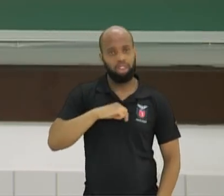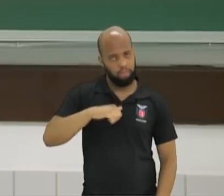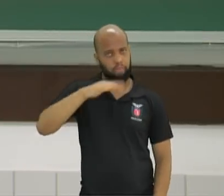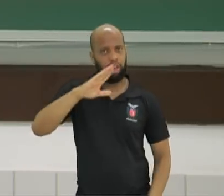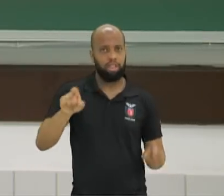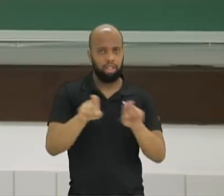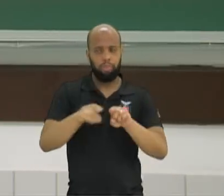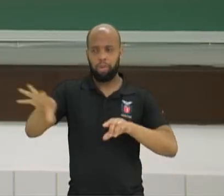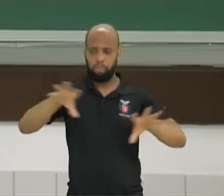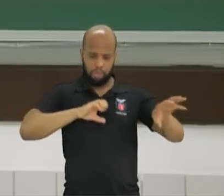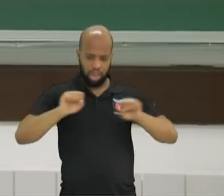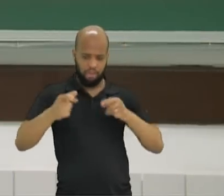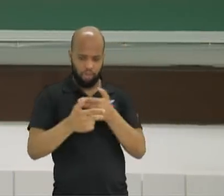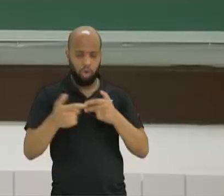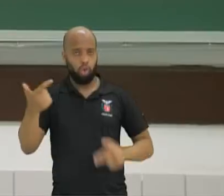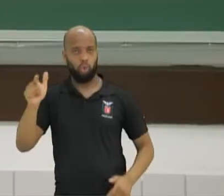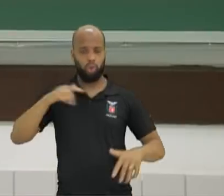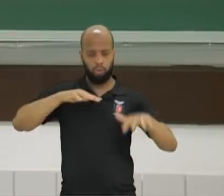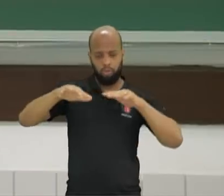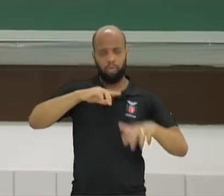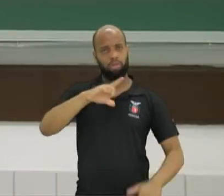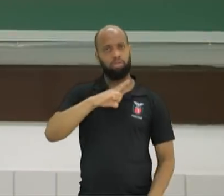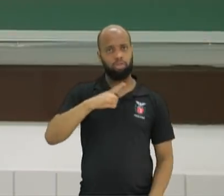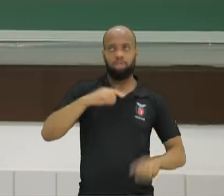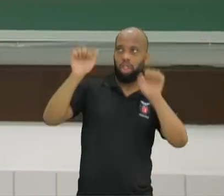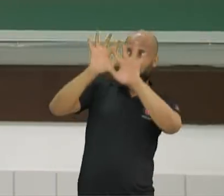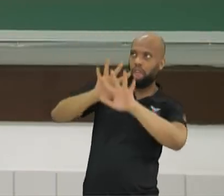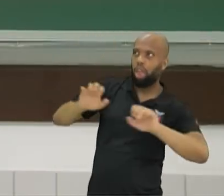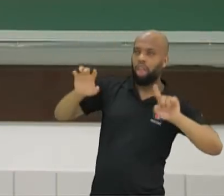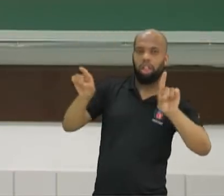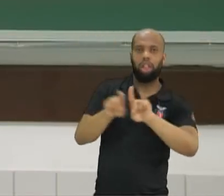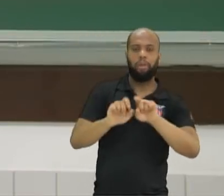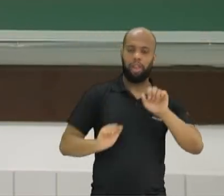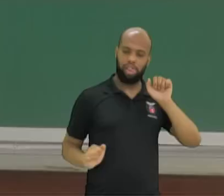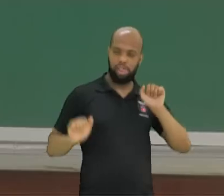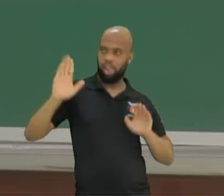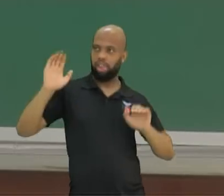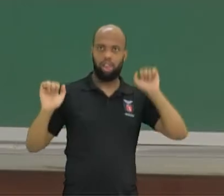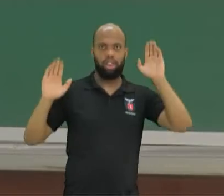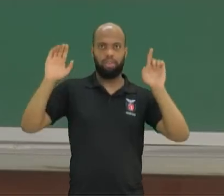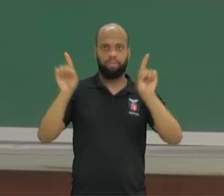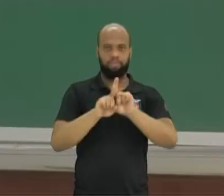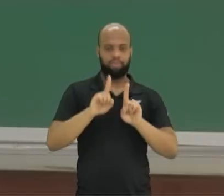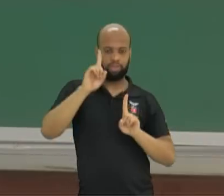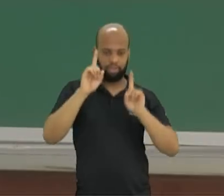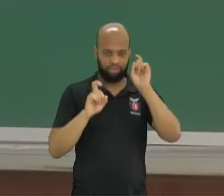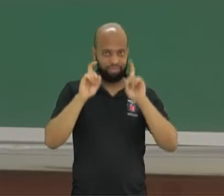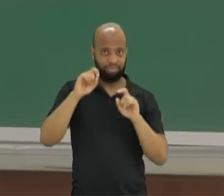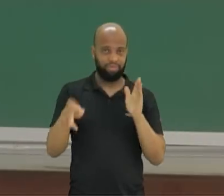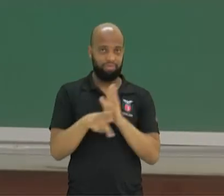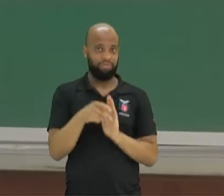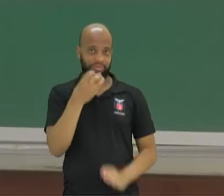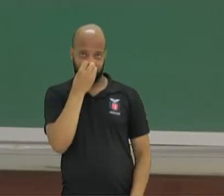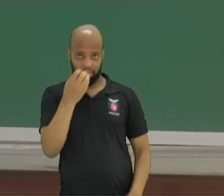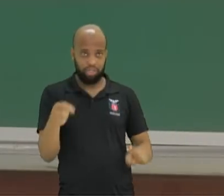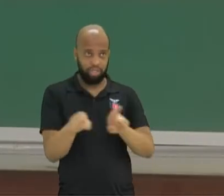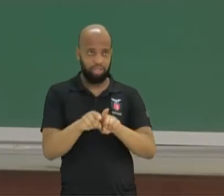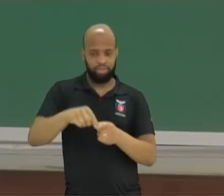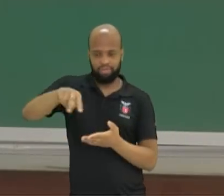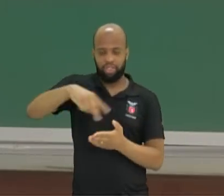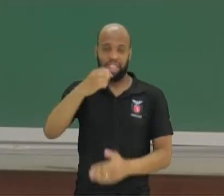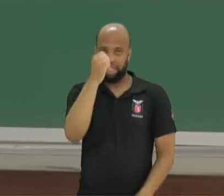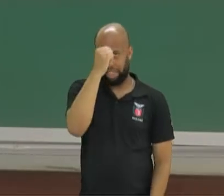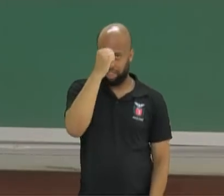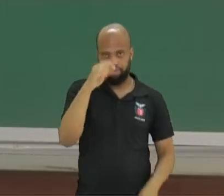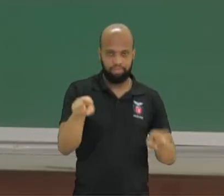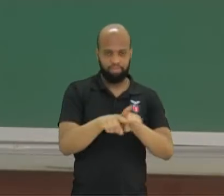se apropriava também de outros movimentos, de ilusão, de mímicas, né? As expressões do palhaço, a dança